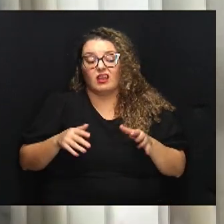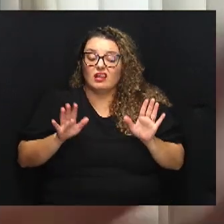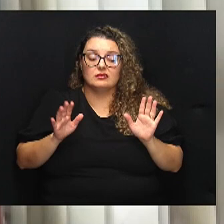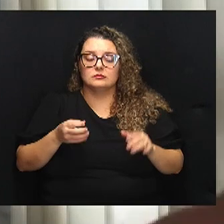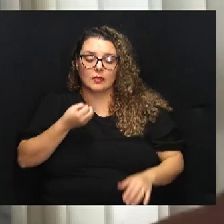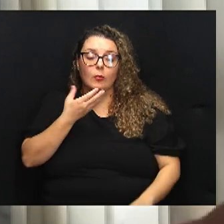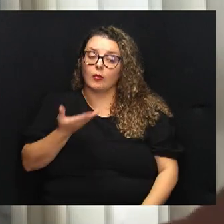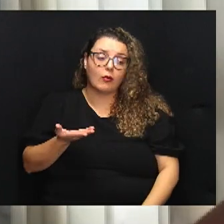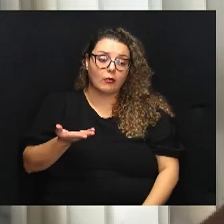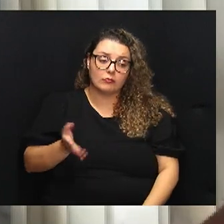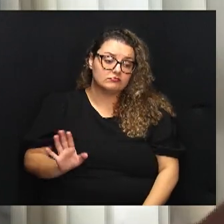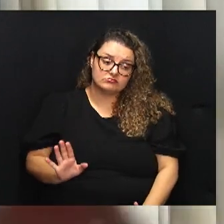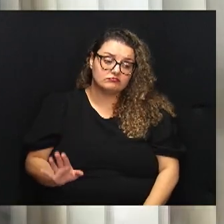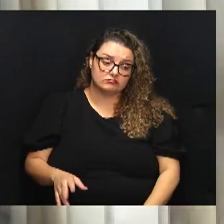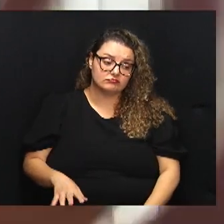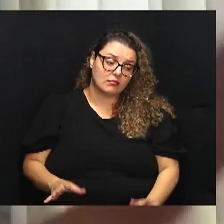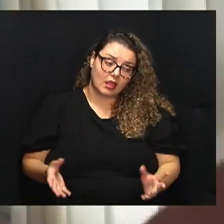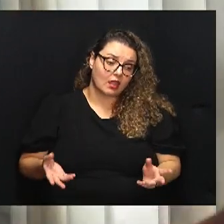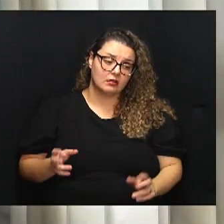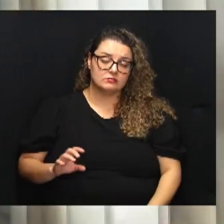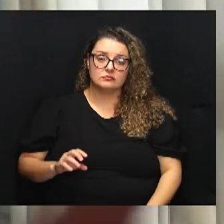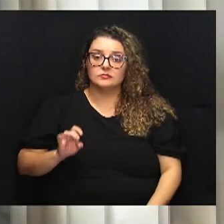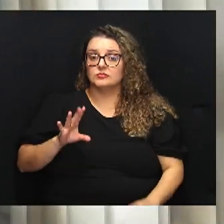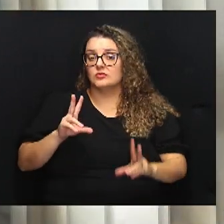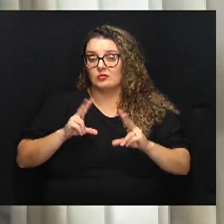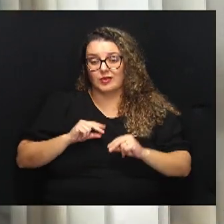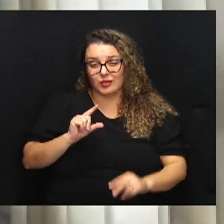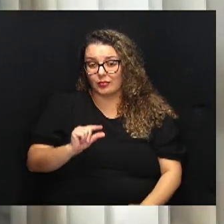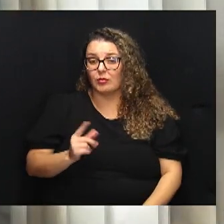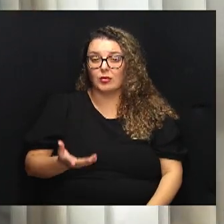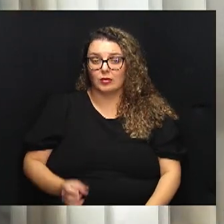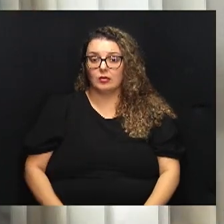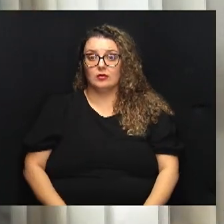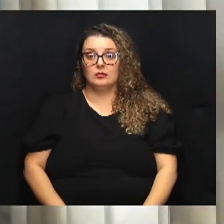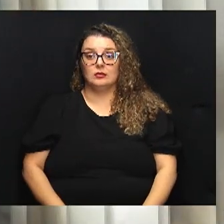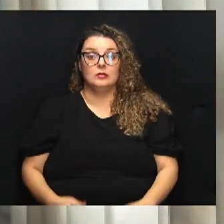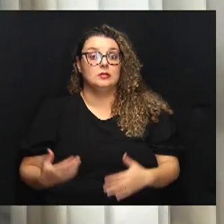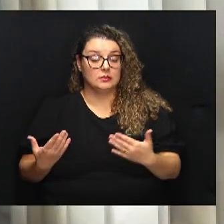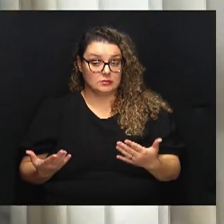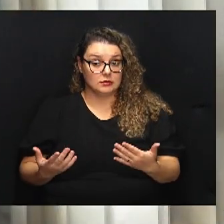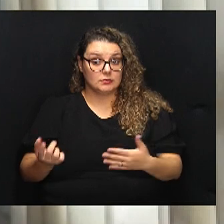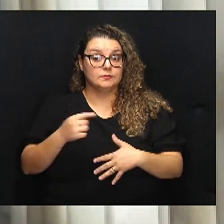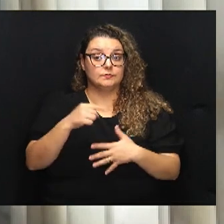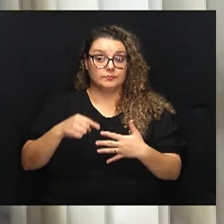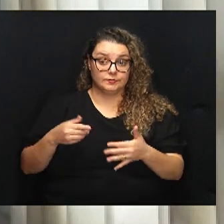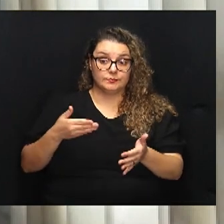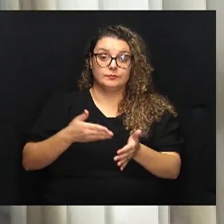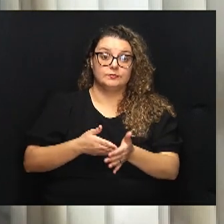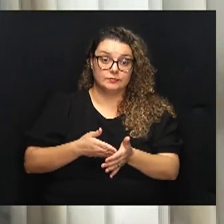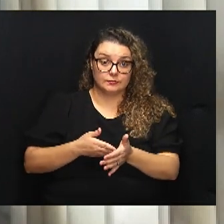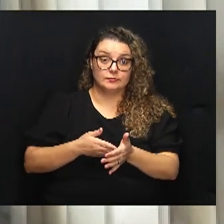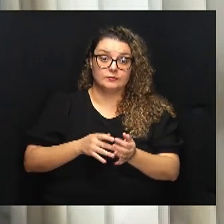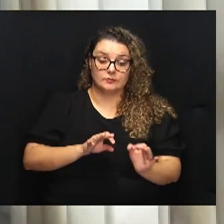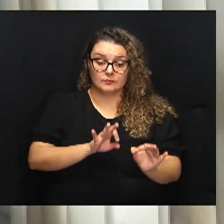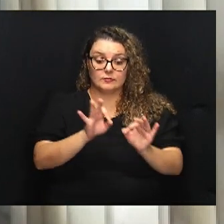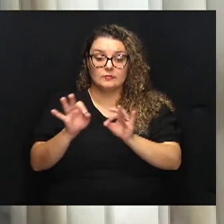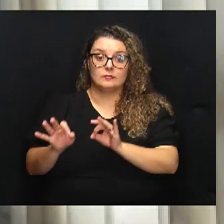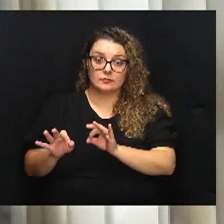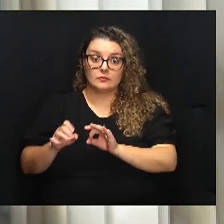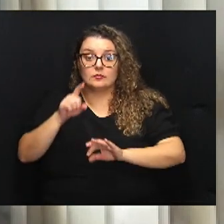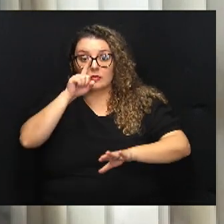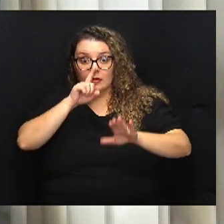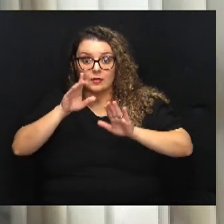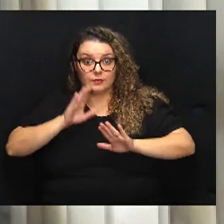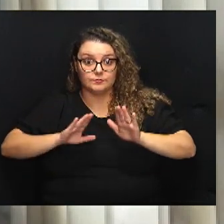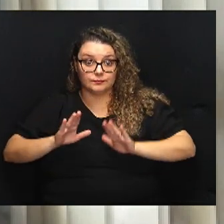tem que ser, só merece o pouco mesmo. Então essas são as crenças limitantes que nos acompanham. Tomar cuidado,